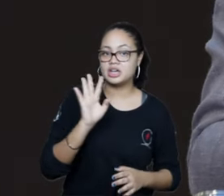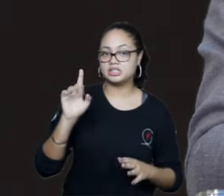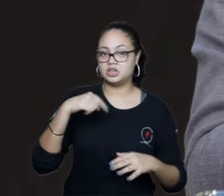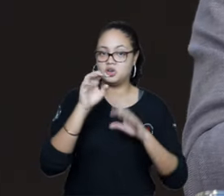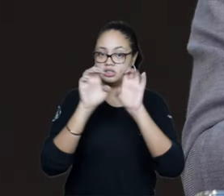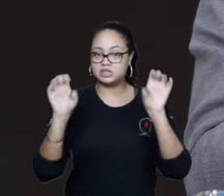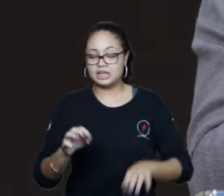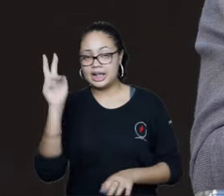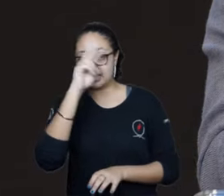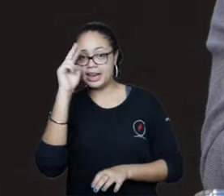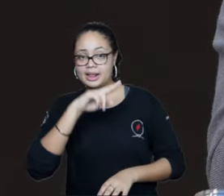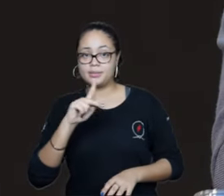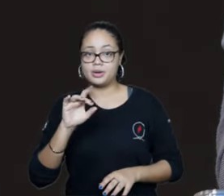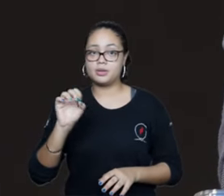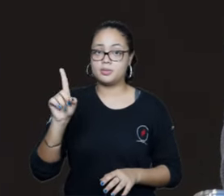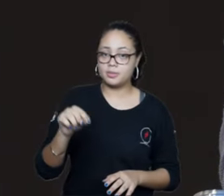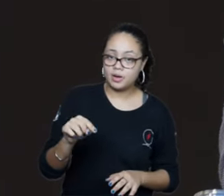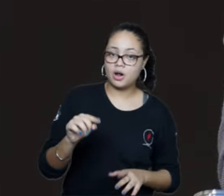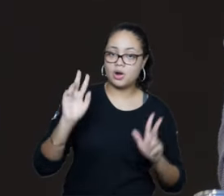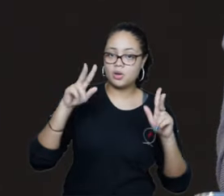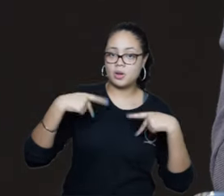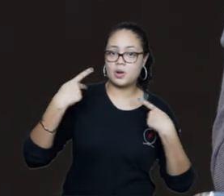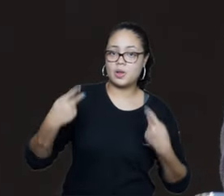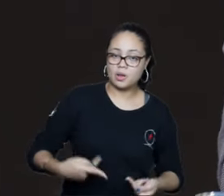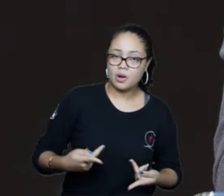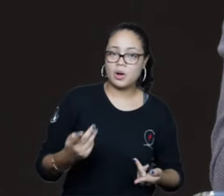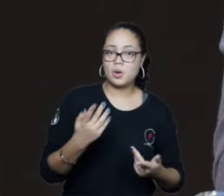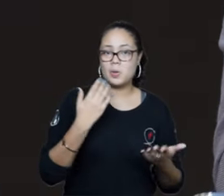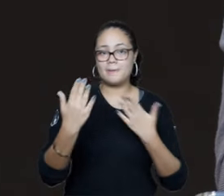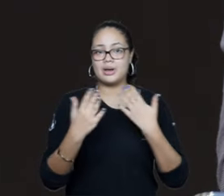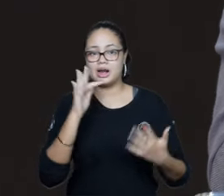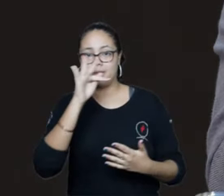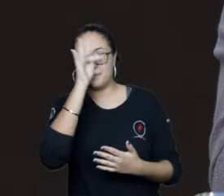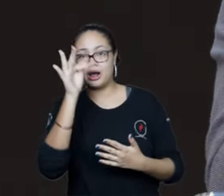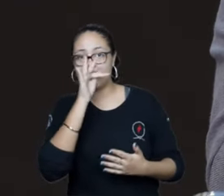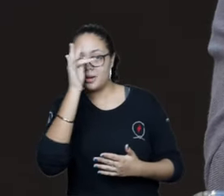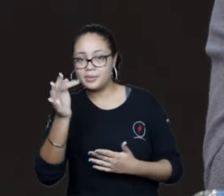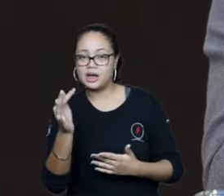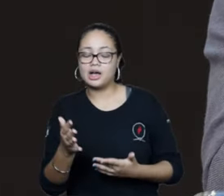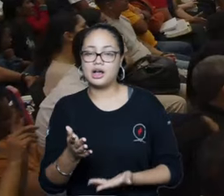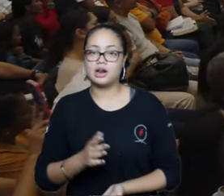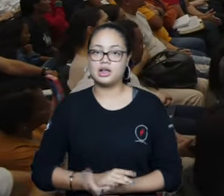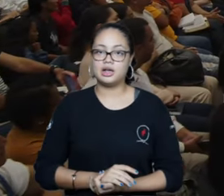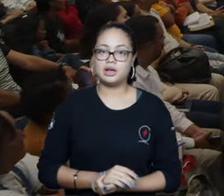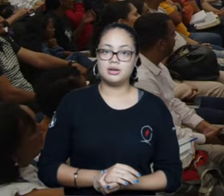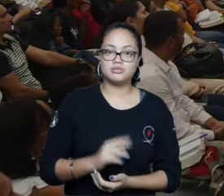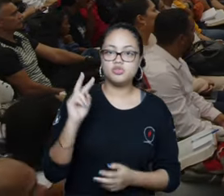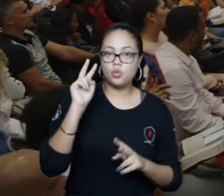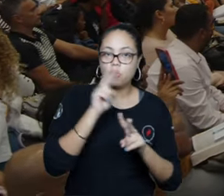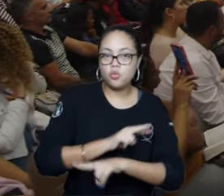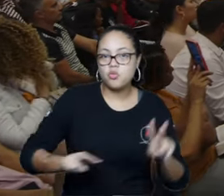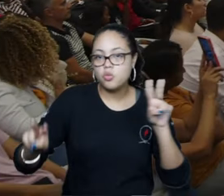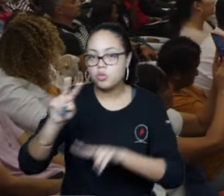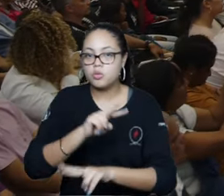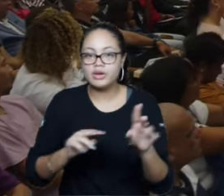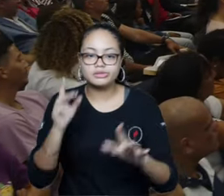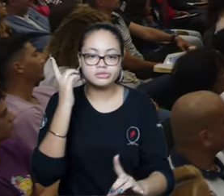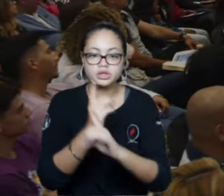que somos bom contra o homem são seus dias como a erva como a flor do campo passando por o vento logo se vai o seu lugar não se acha mais